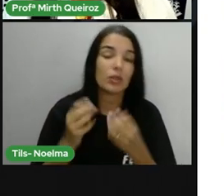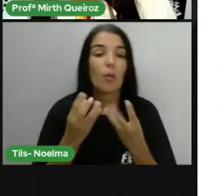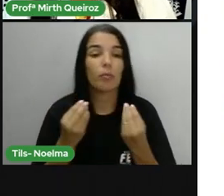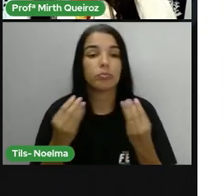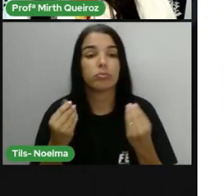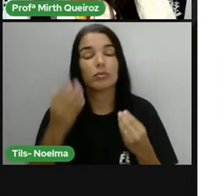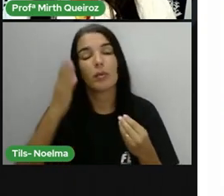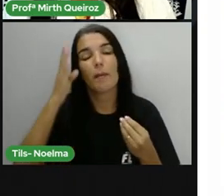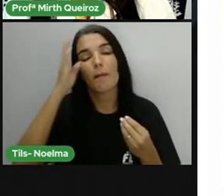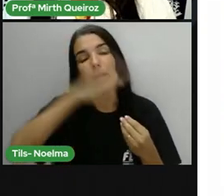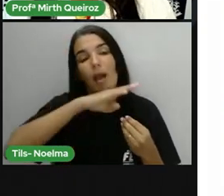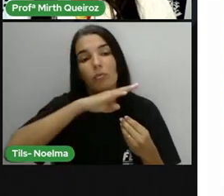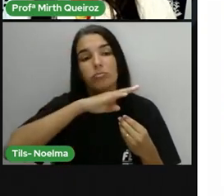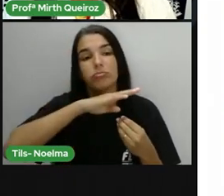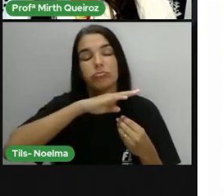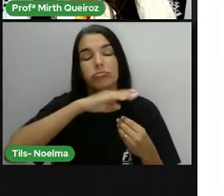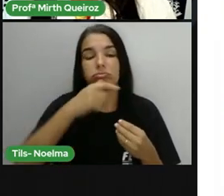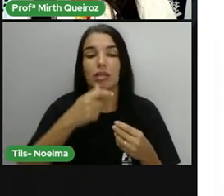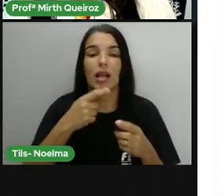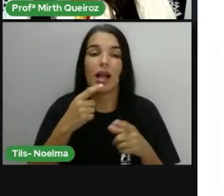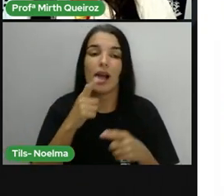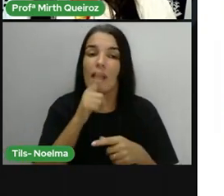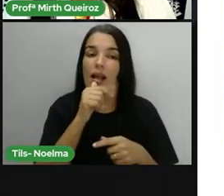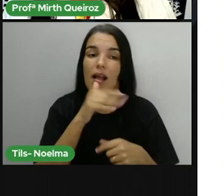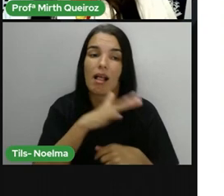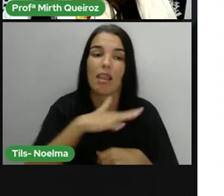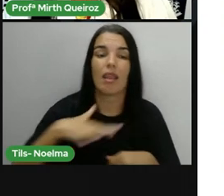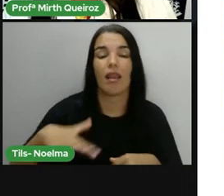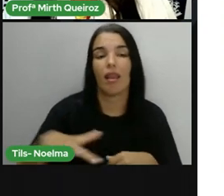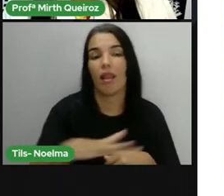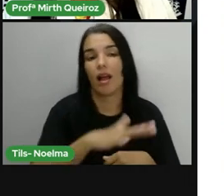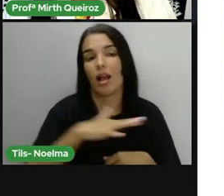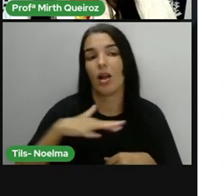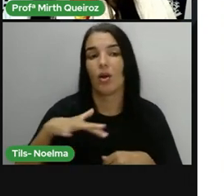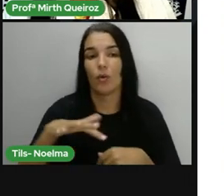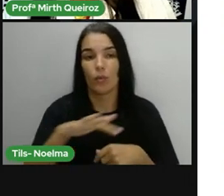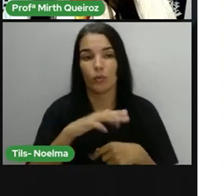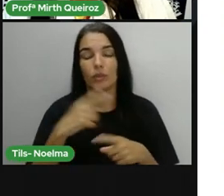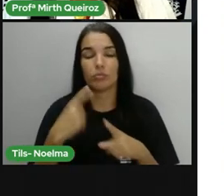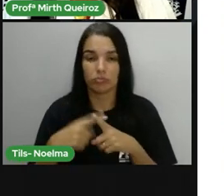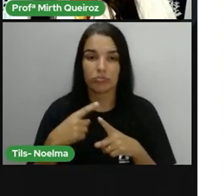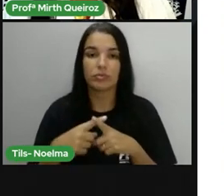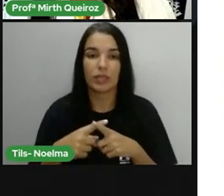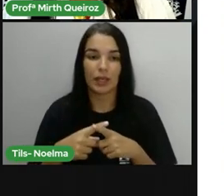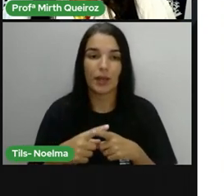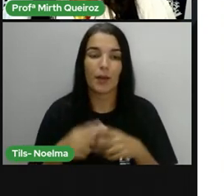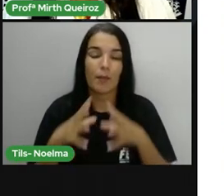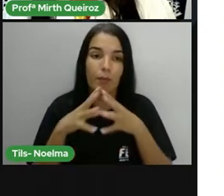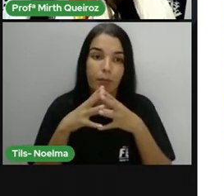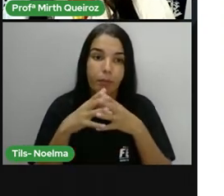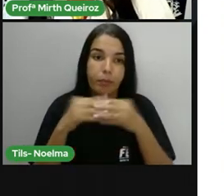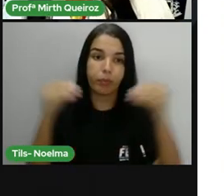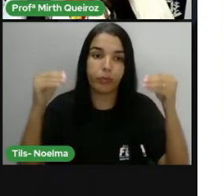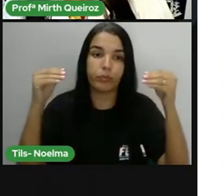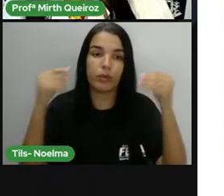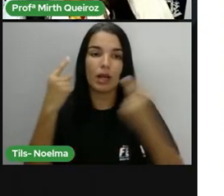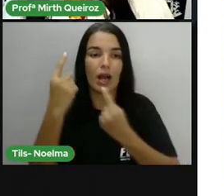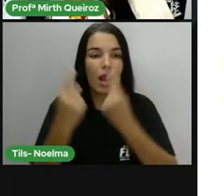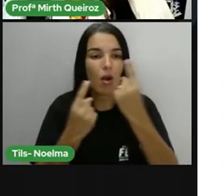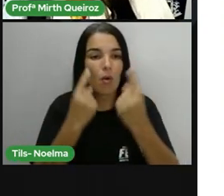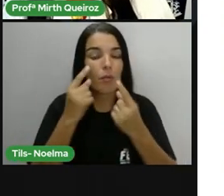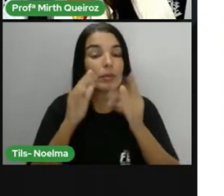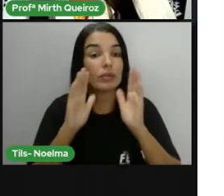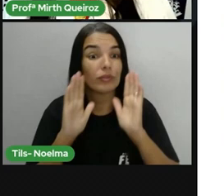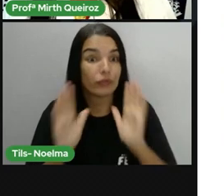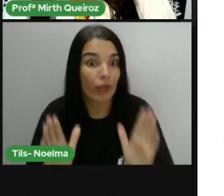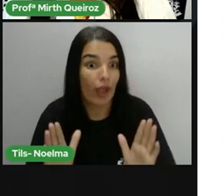muito mal para essas lagoas, uma vez que elas estão sendo extintas, né? Algumas já foram